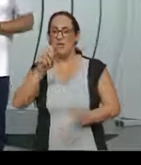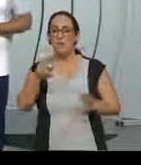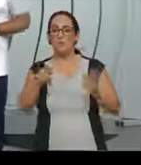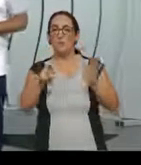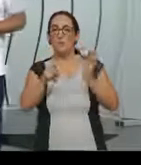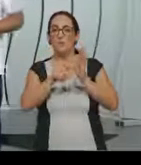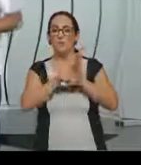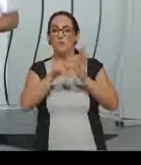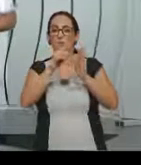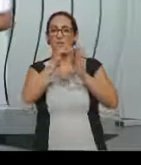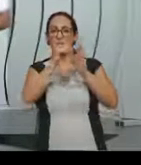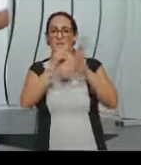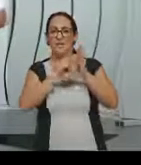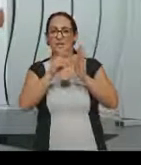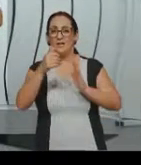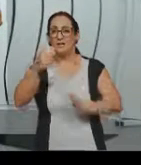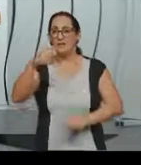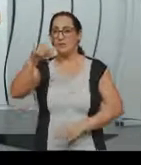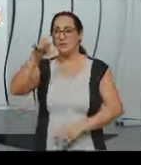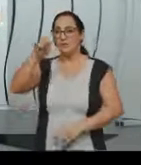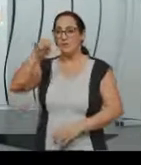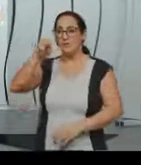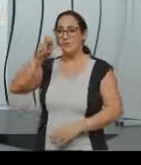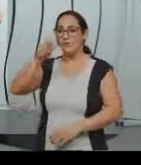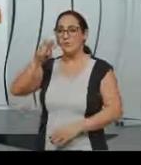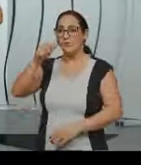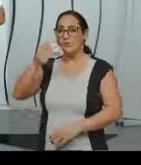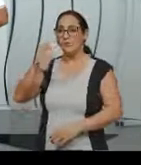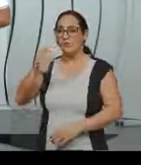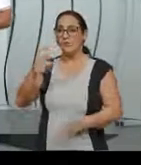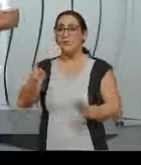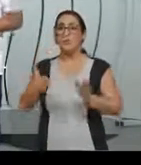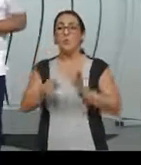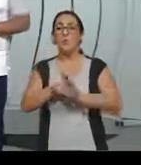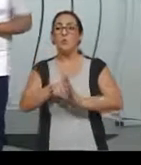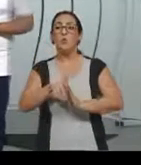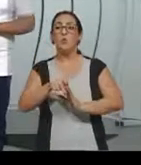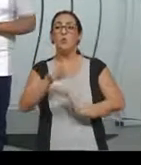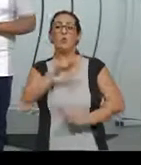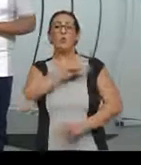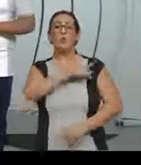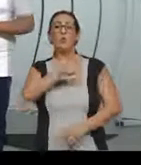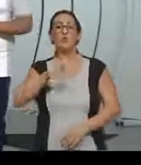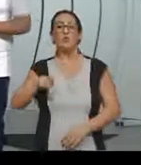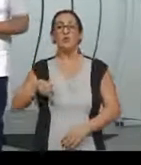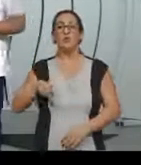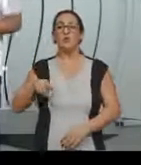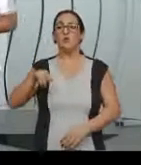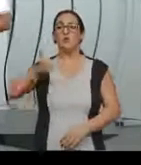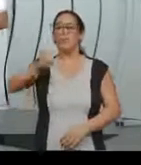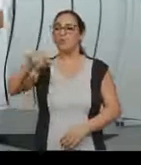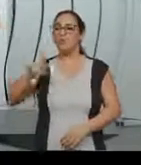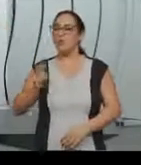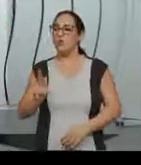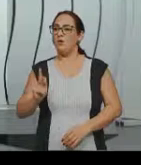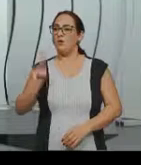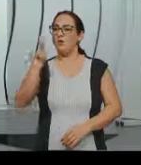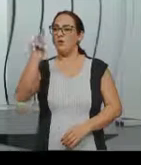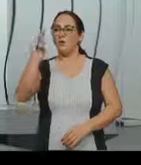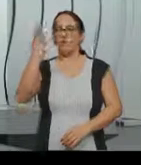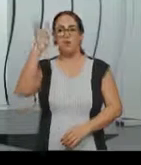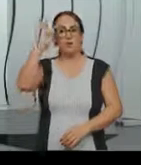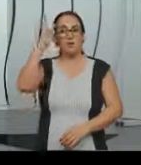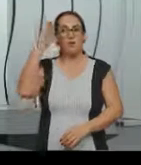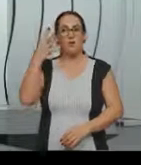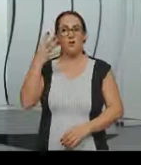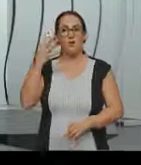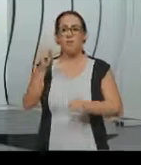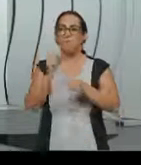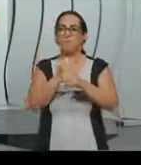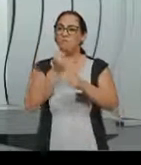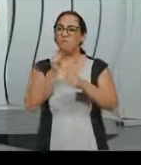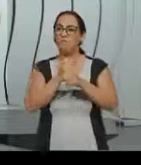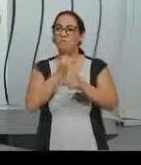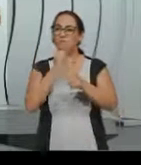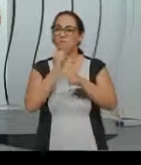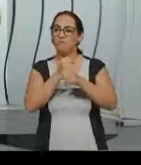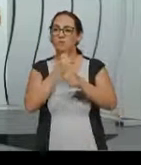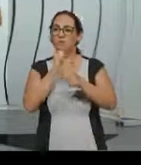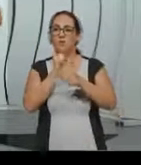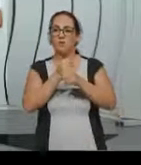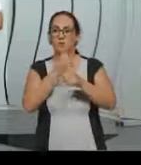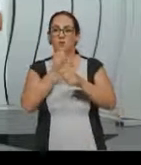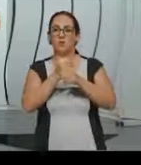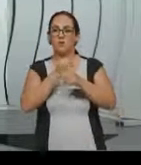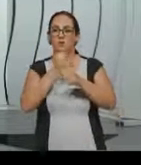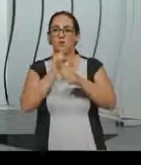o presidente da República da época, Juscelino Kubitschek de Oliveira, decide construir, na